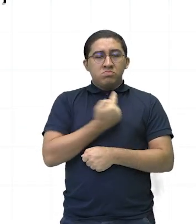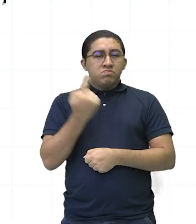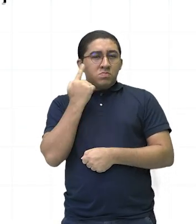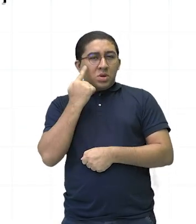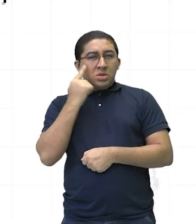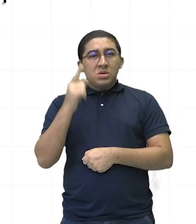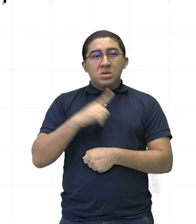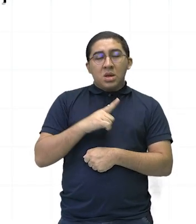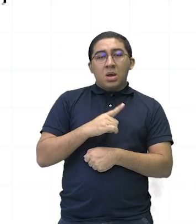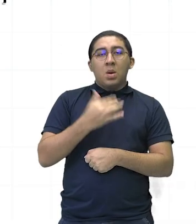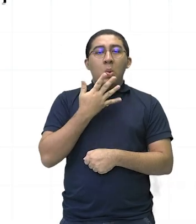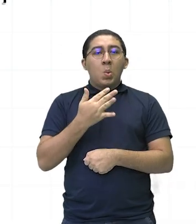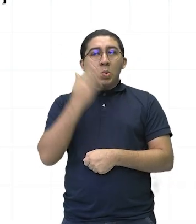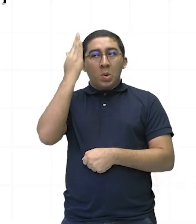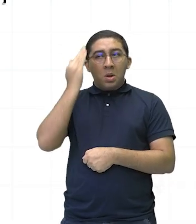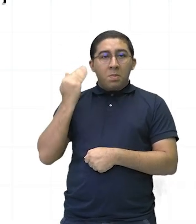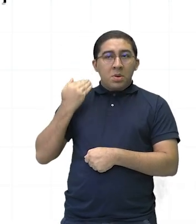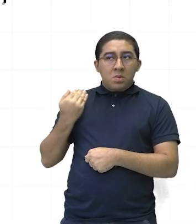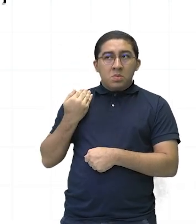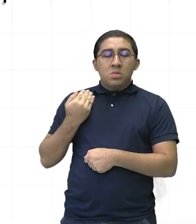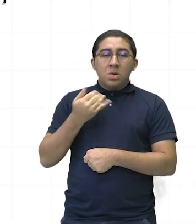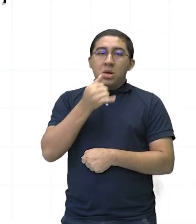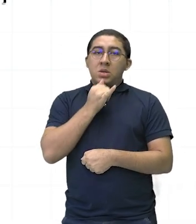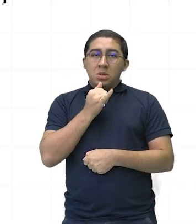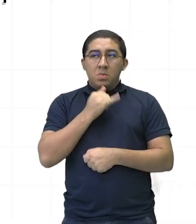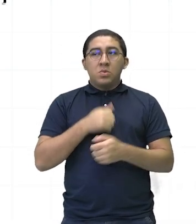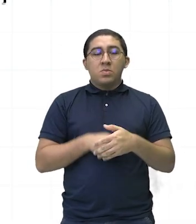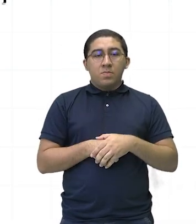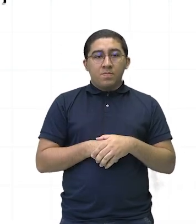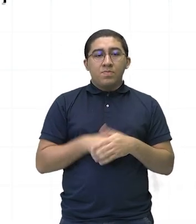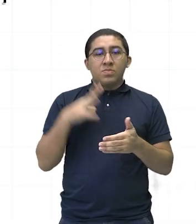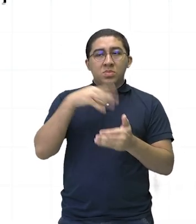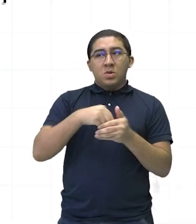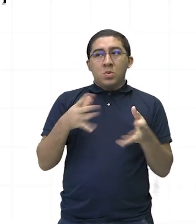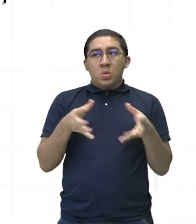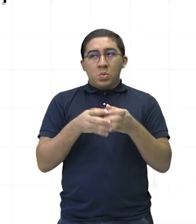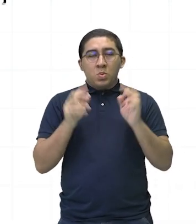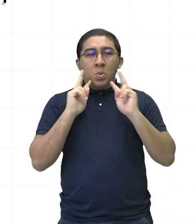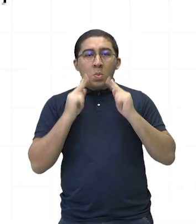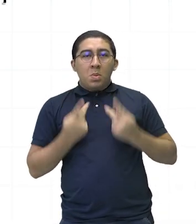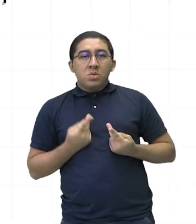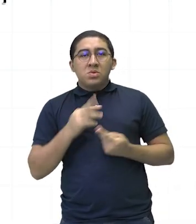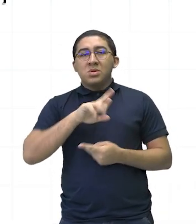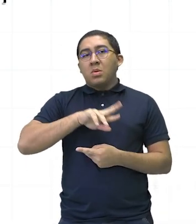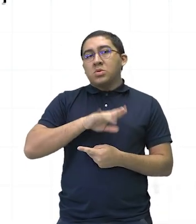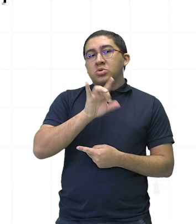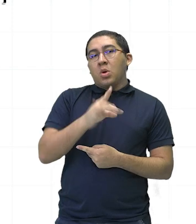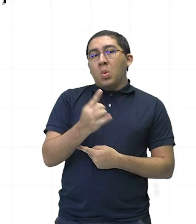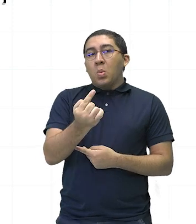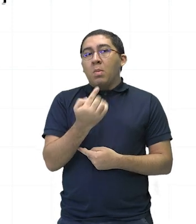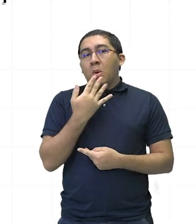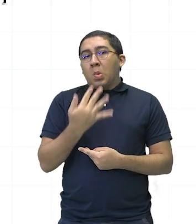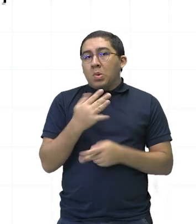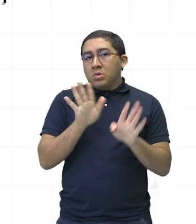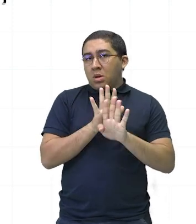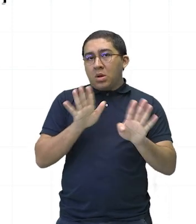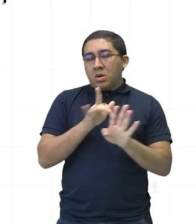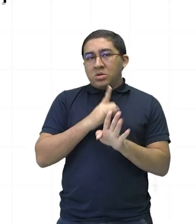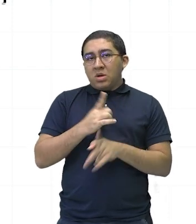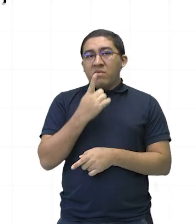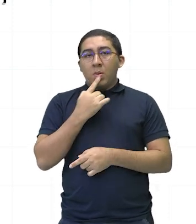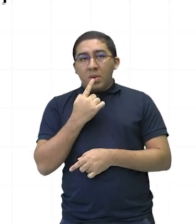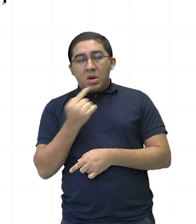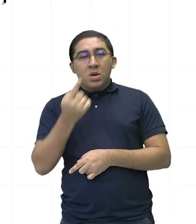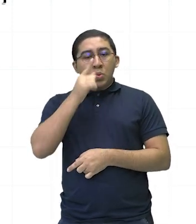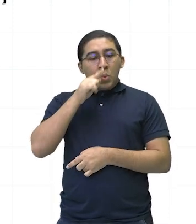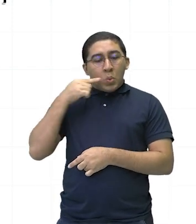a coloração do cabelo, dentro da população humana, não existe só uma cor de cabelo. Existe o cabelo ruivo, o cabelo loiro,